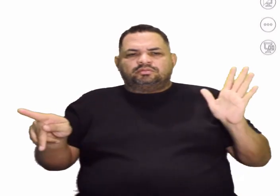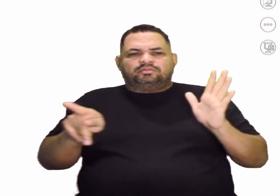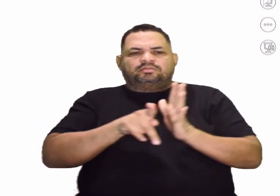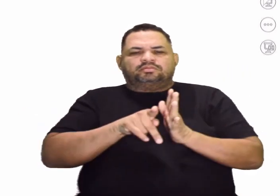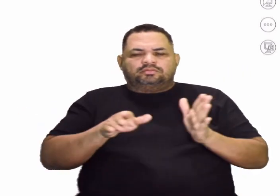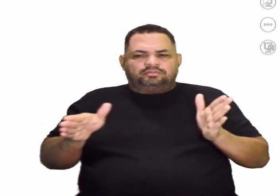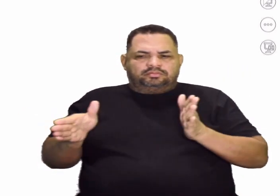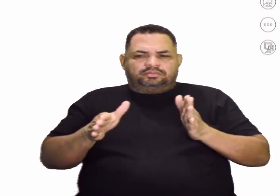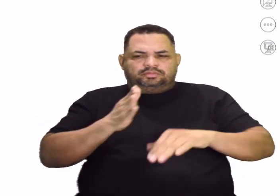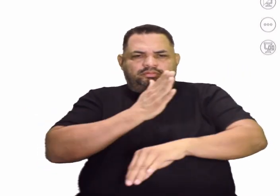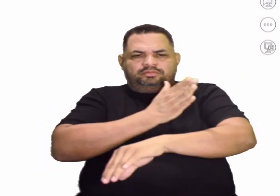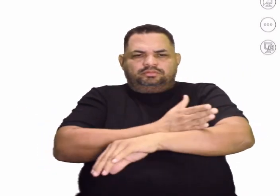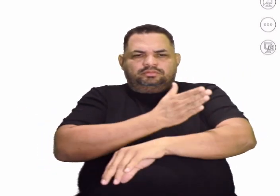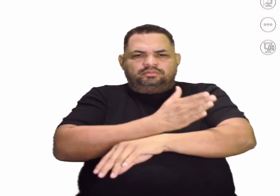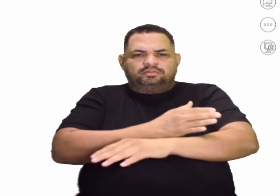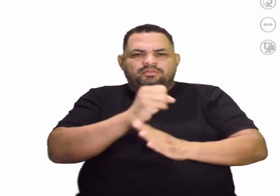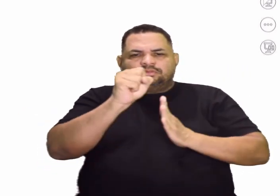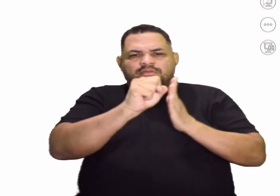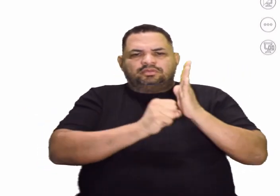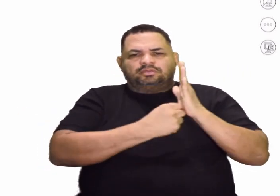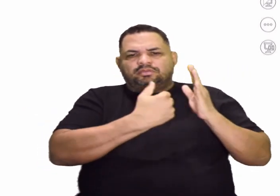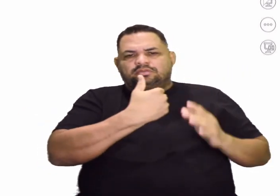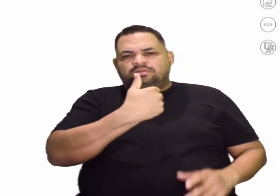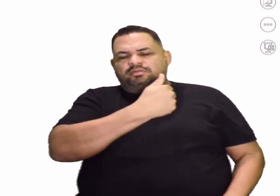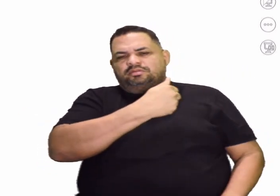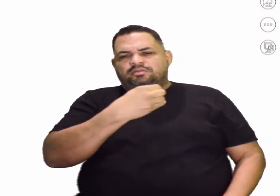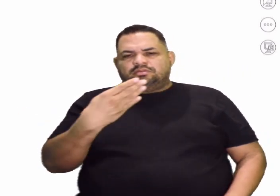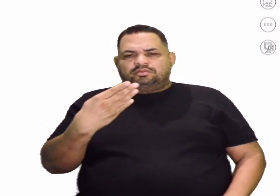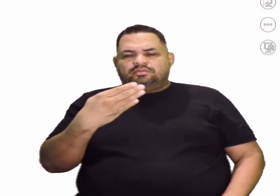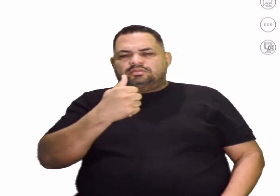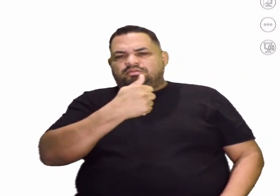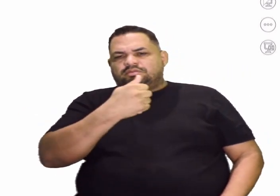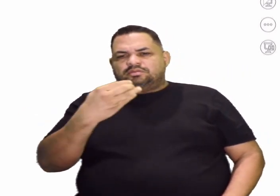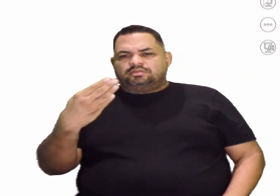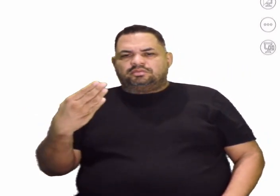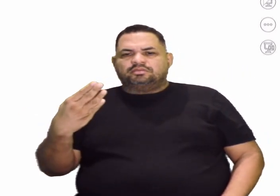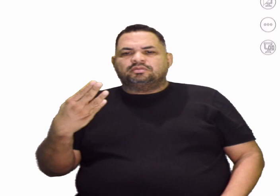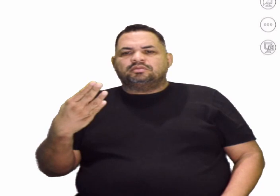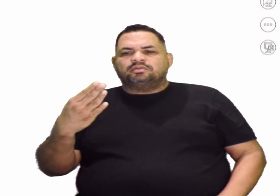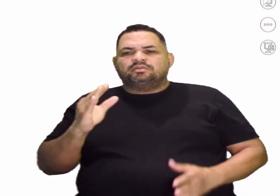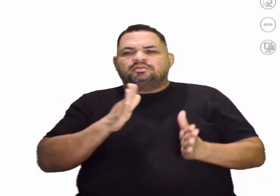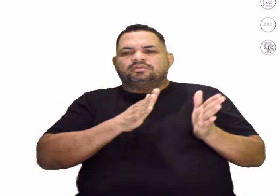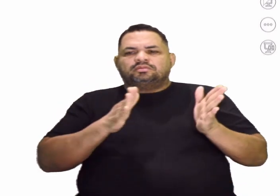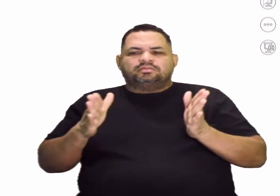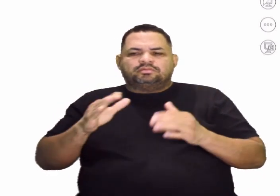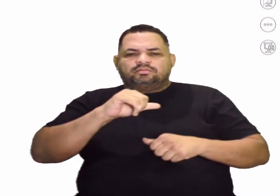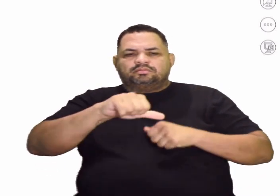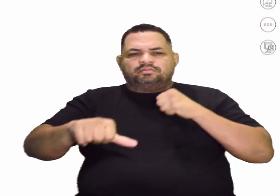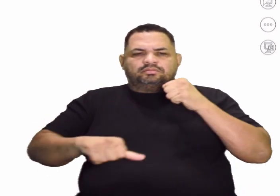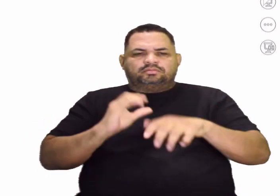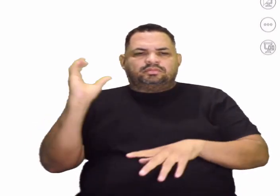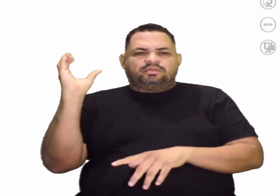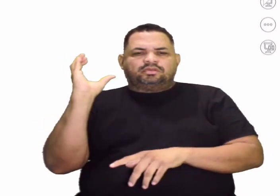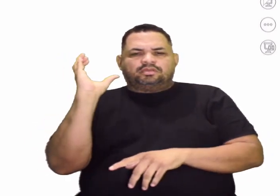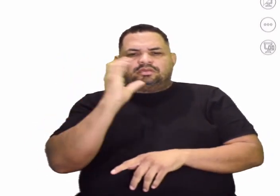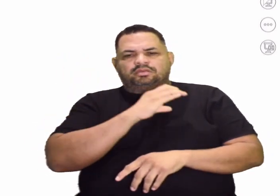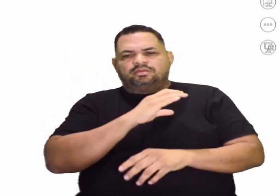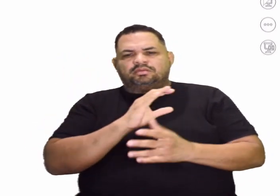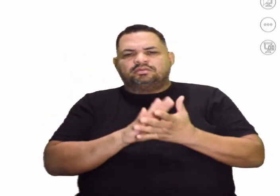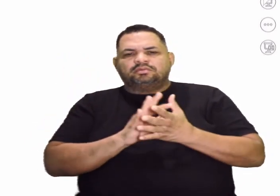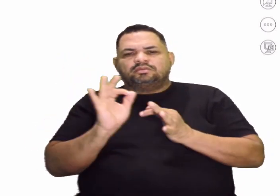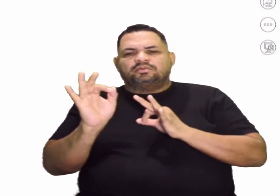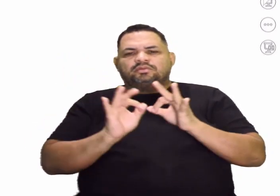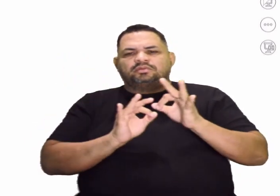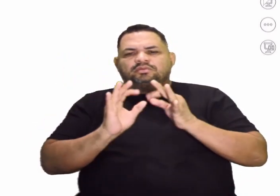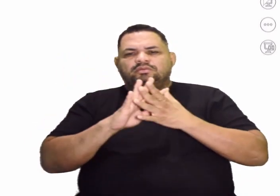período medieval. Nos séculos 13 e 14, passou por um período de mudanças rápidas. Se firmou